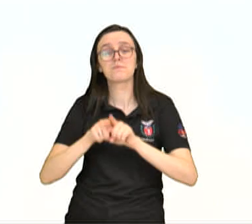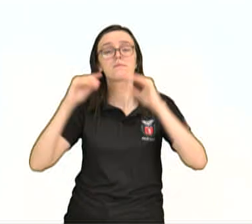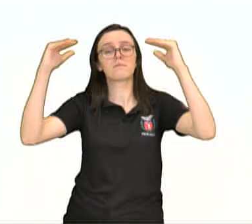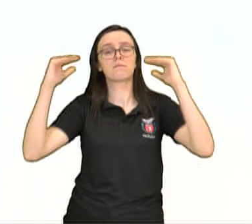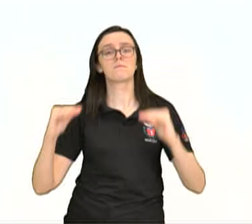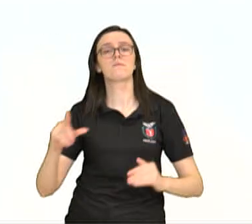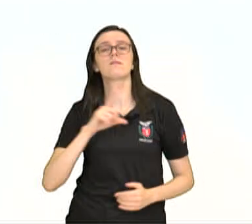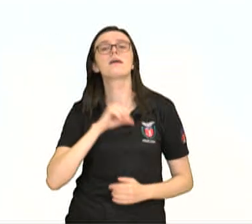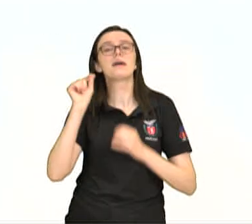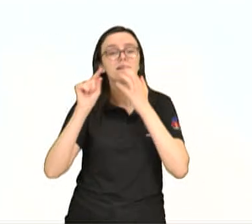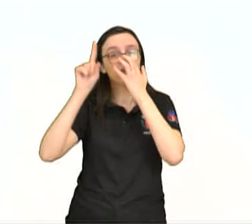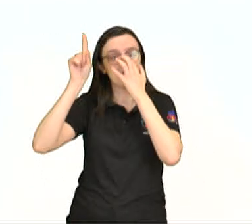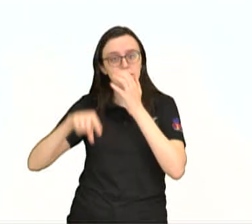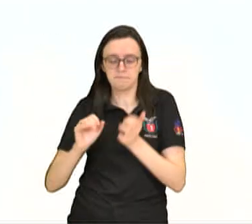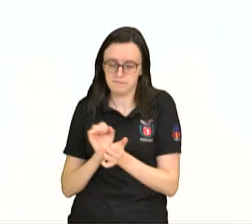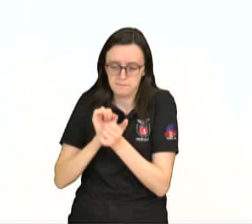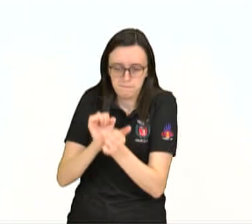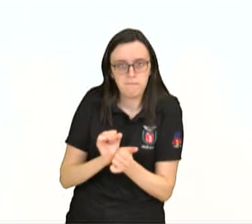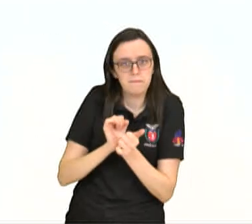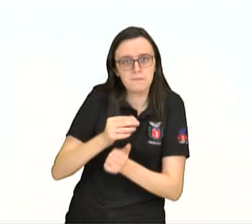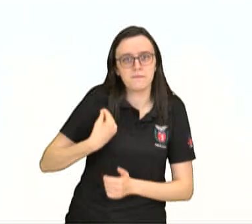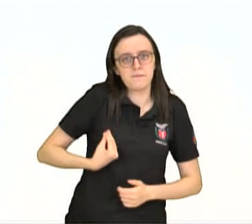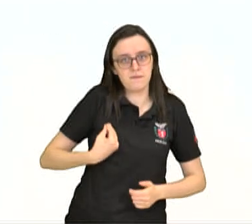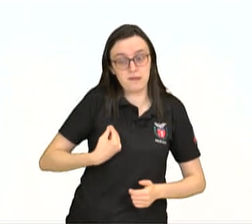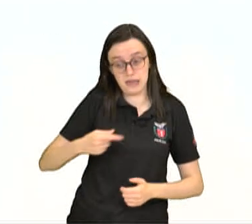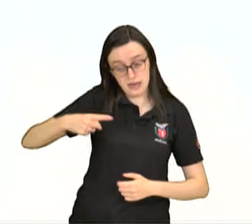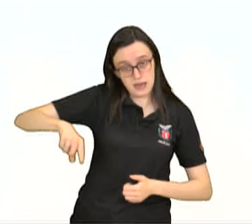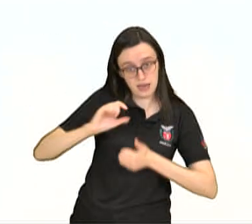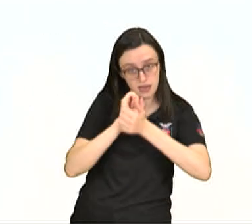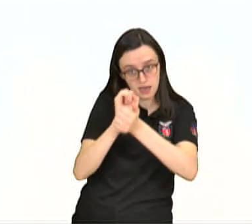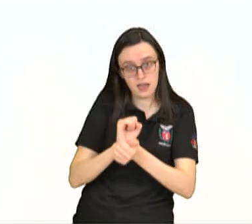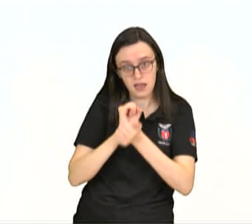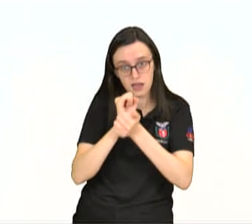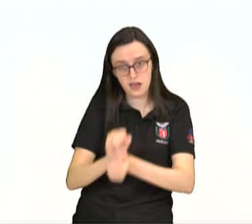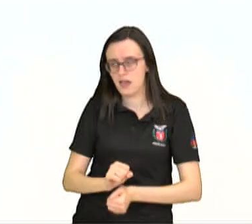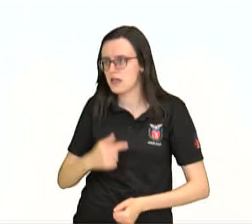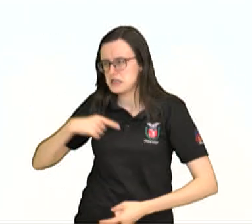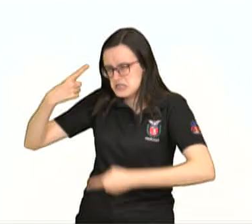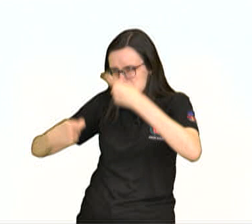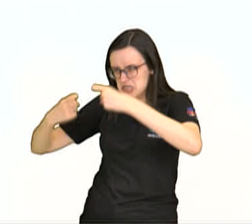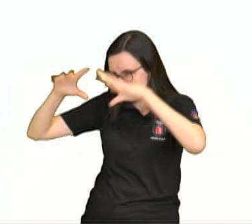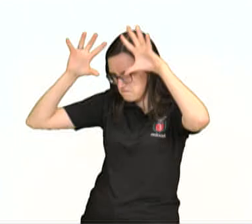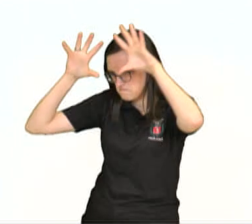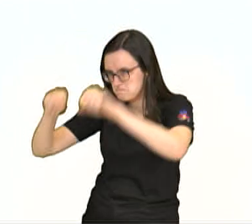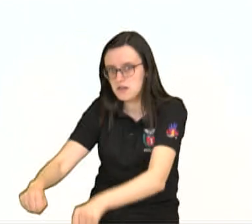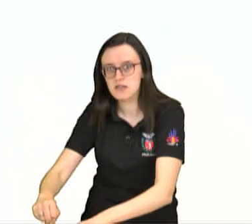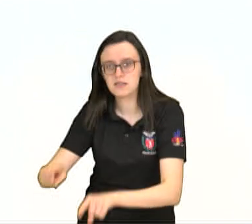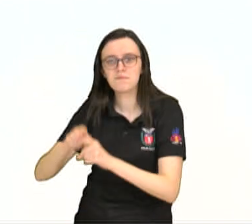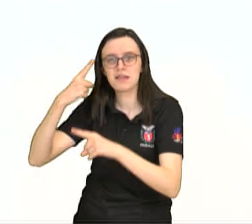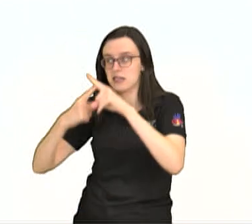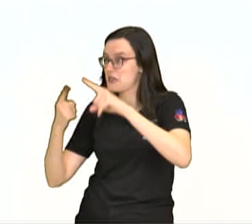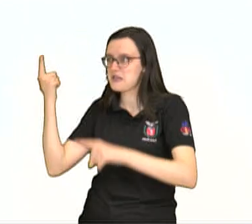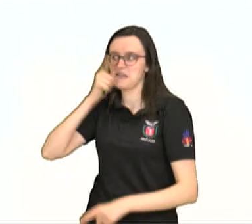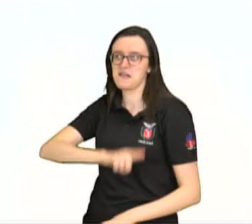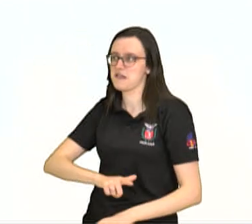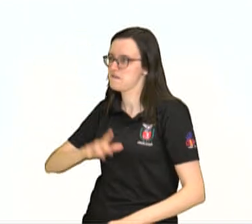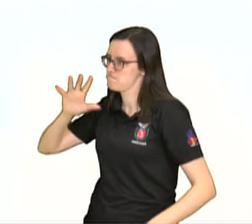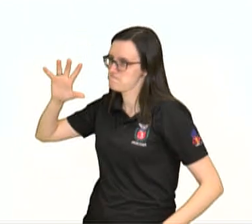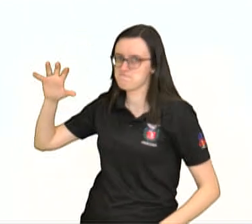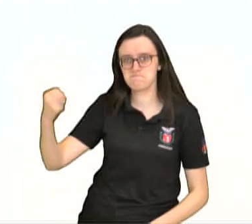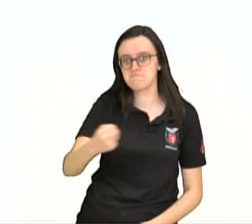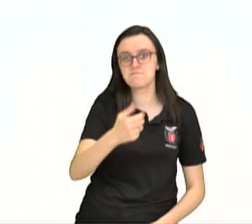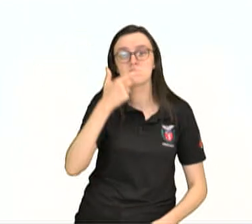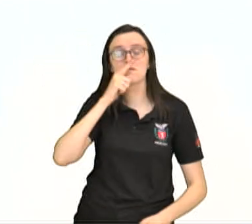também teremos os escravizados, tá? Que eram ou capturados em guerra, né, em batalhas,